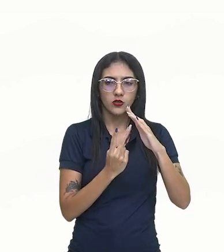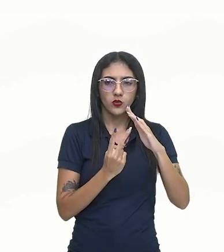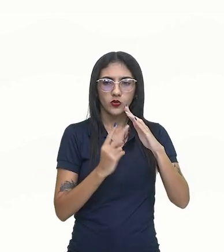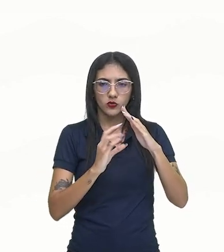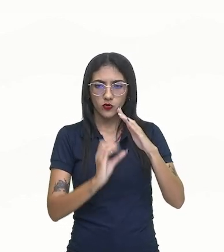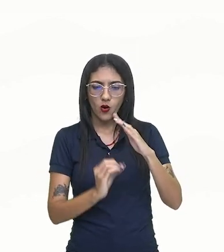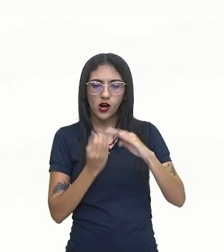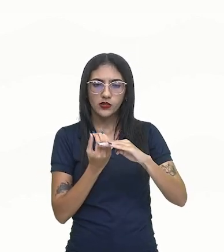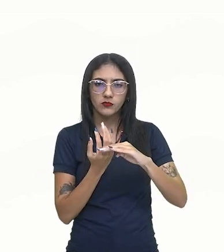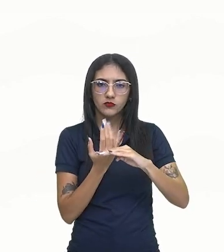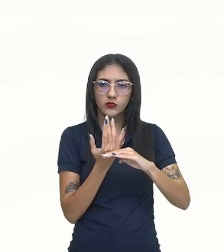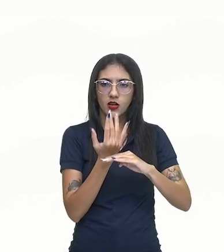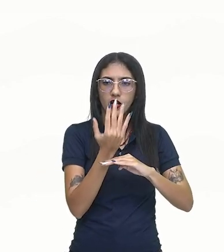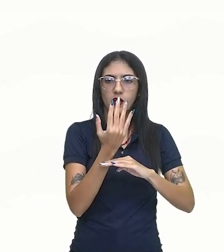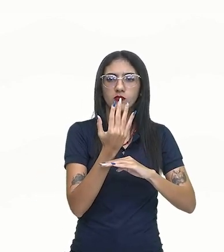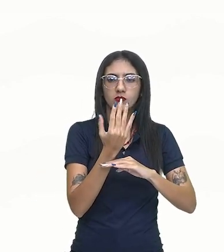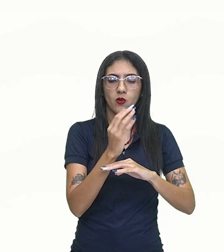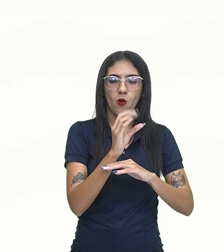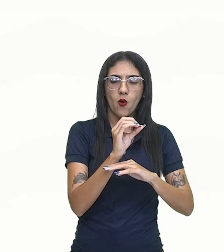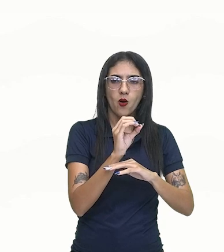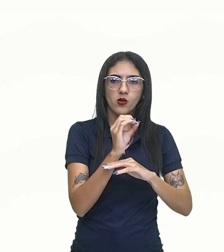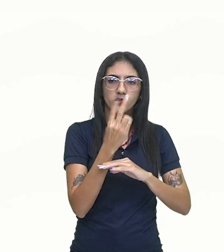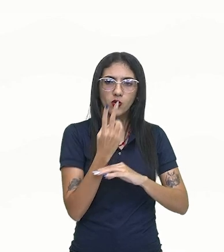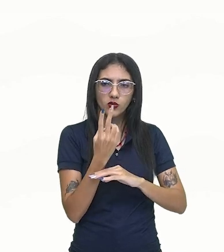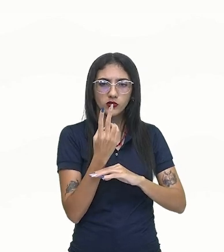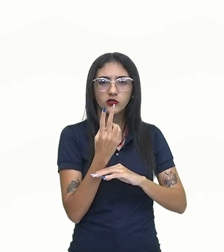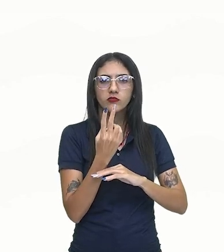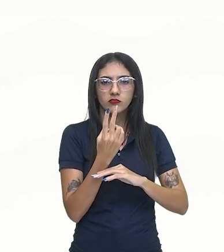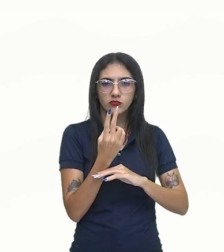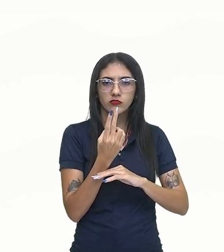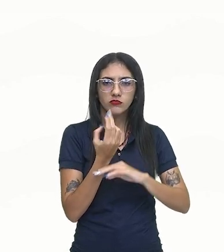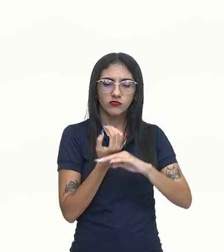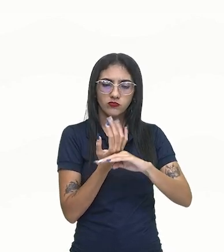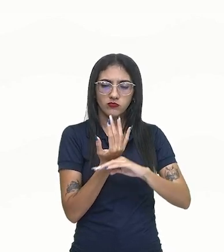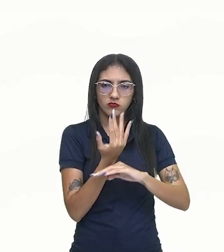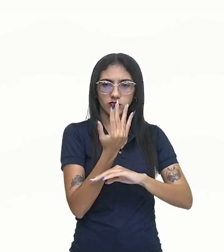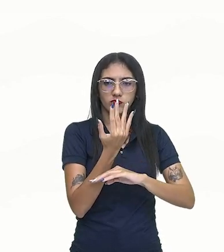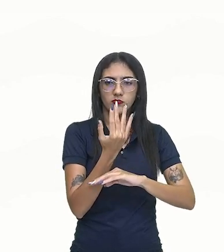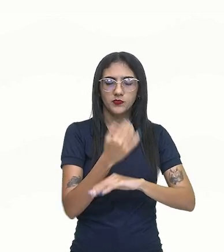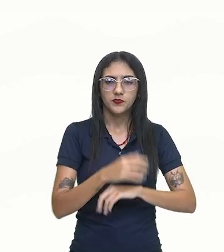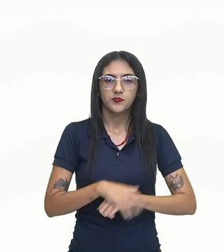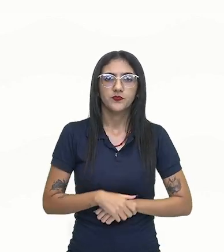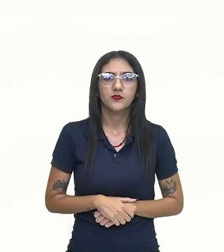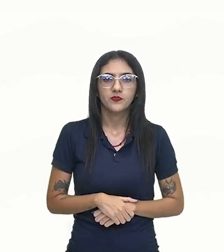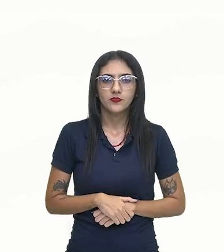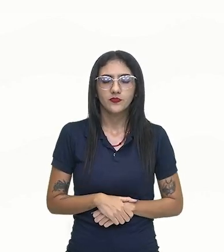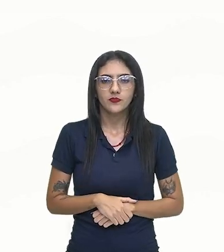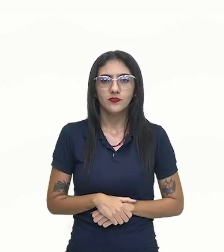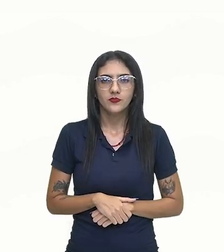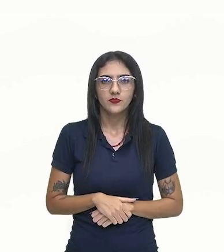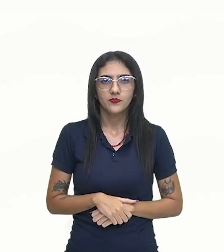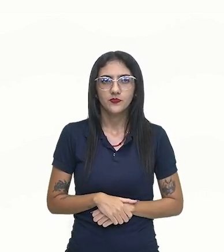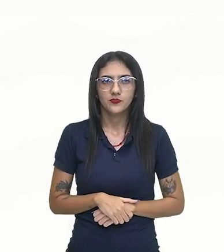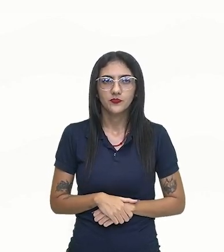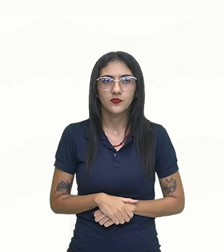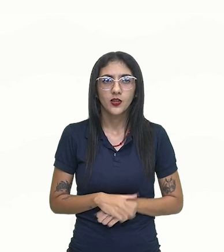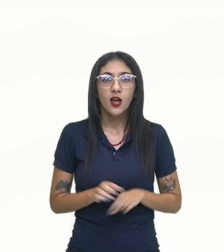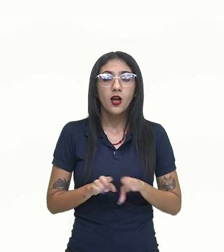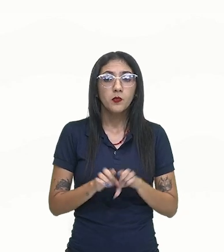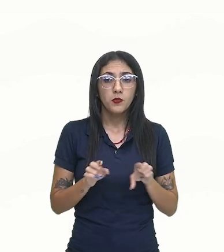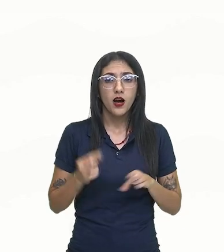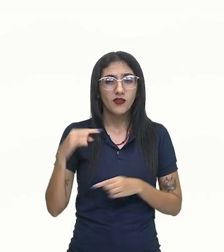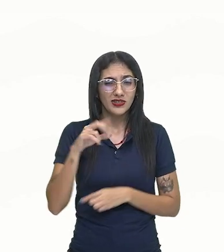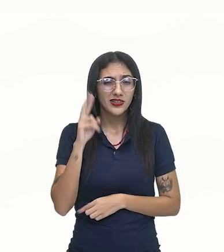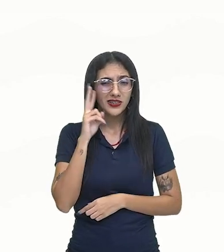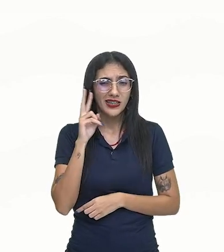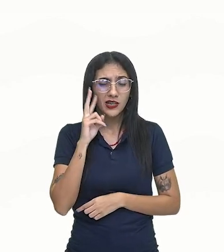que sai um saldo positivo aí de oxigênio. Então, mas eu falei da fotólise e